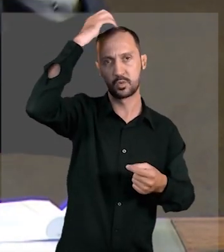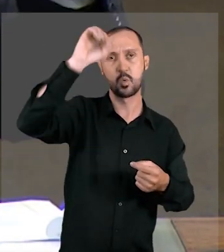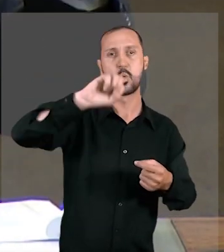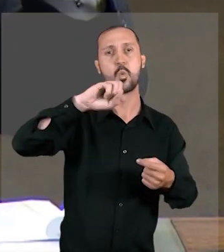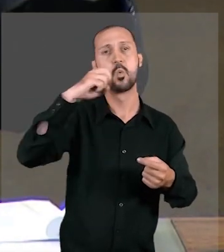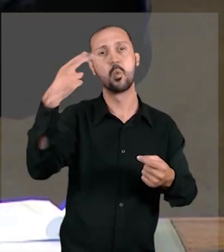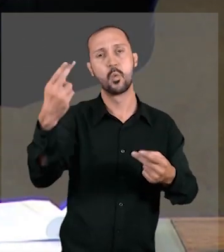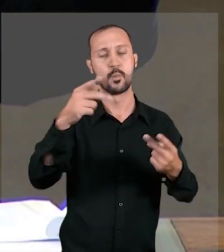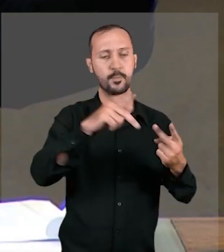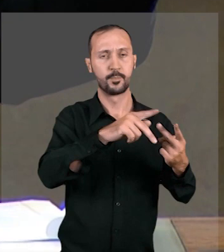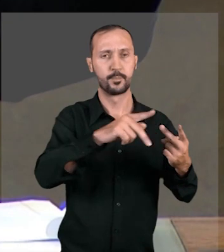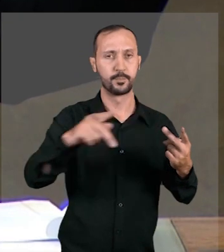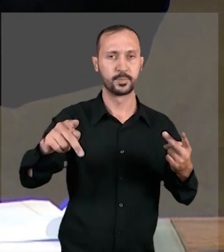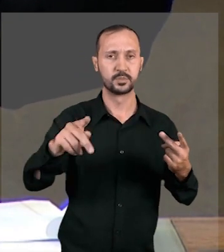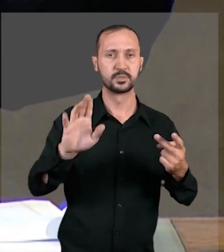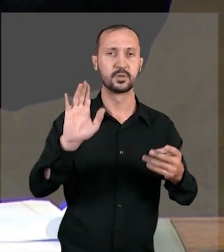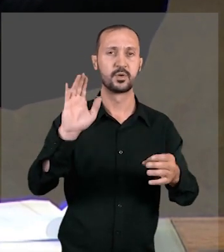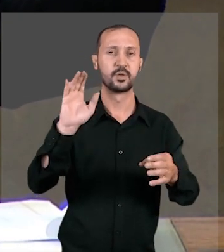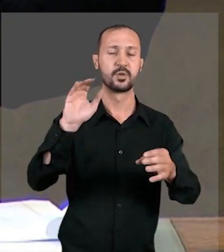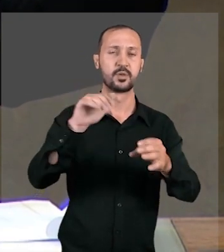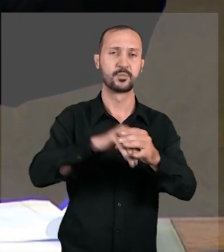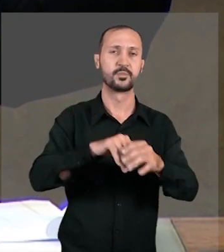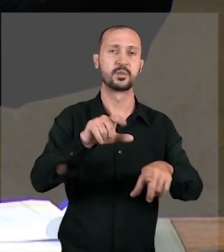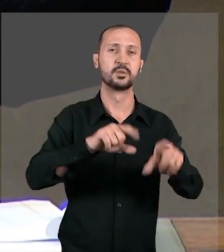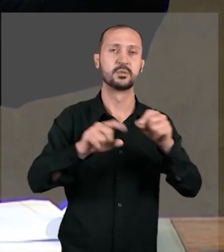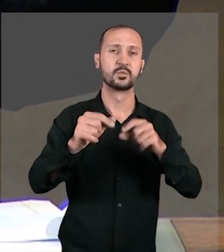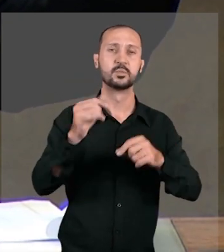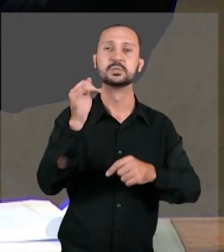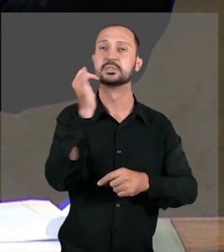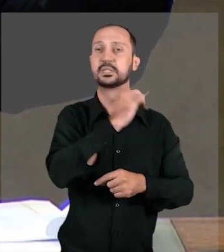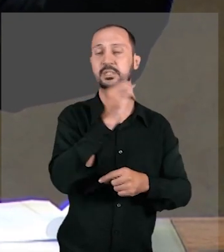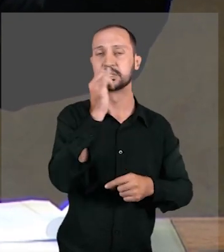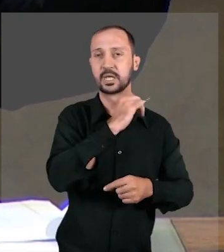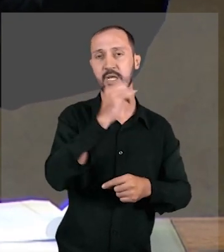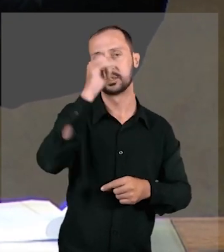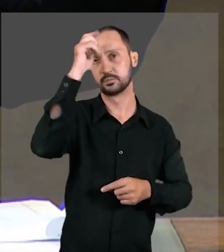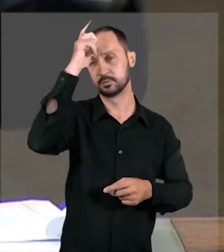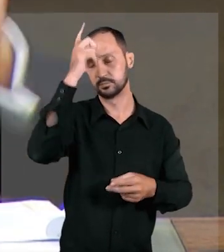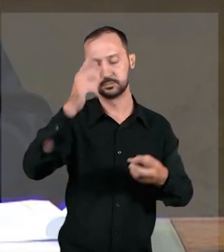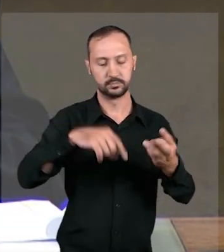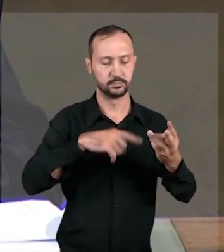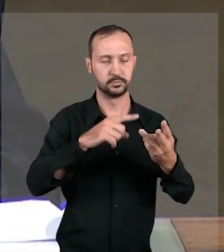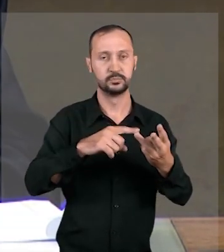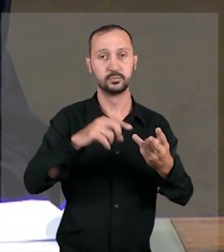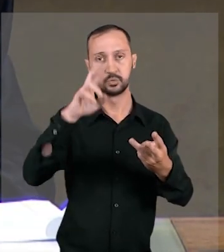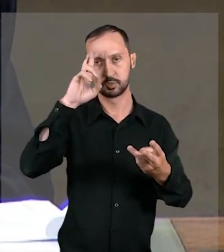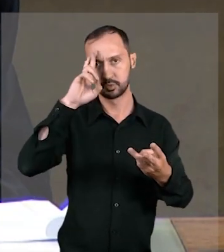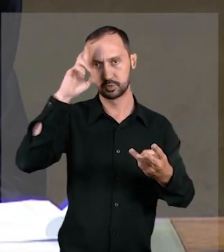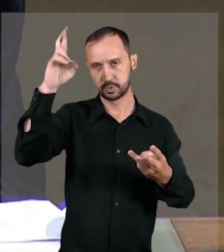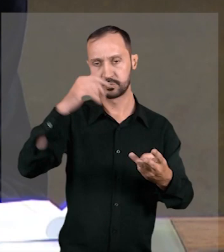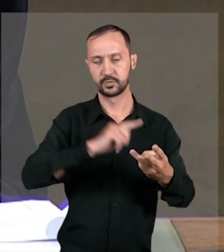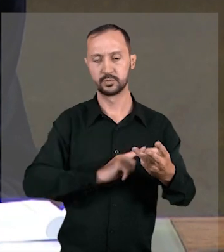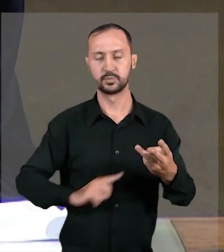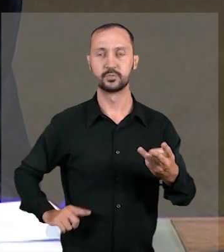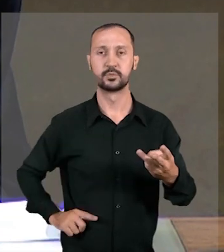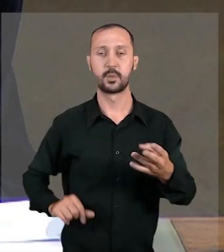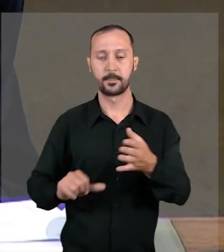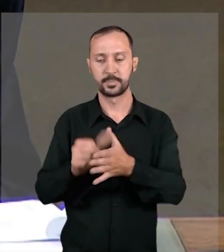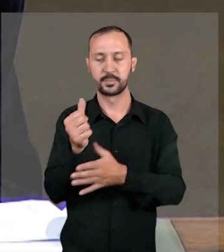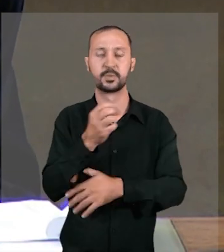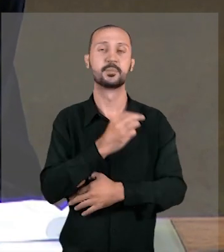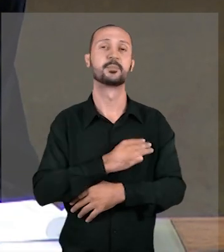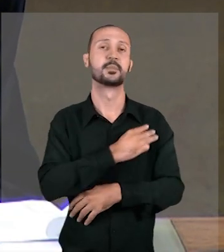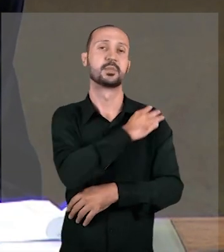ou um presidente eleito indiretamente, como na Itália e na Alemanha, e o chefe de governo é o primeiro-ministro,